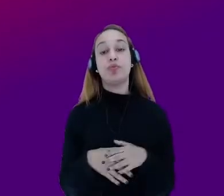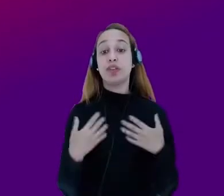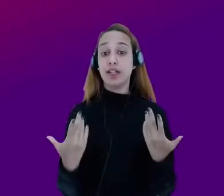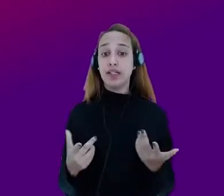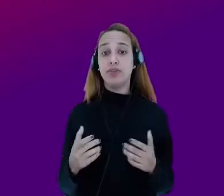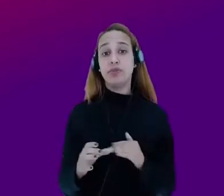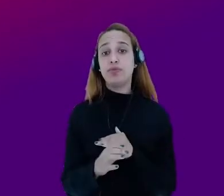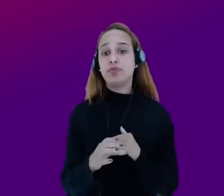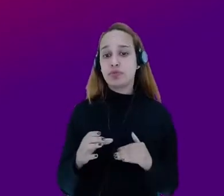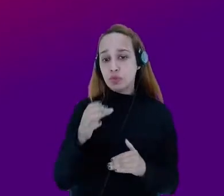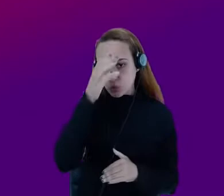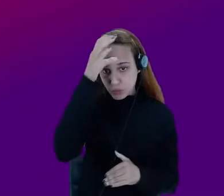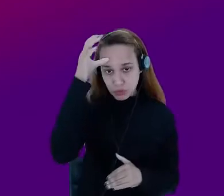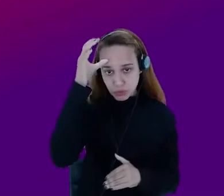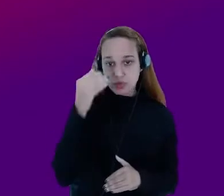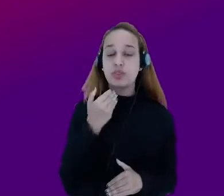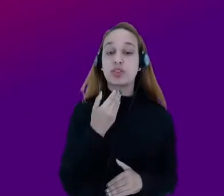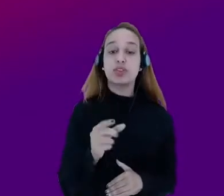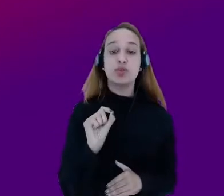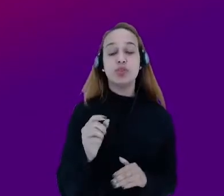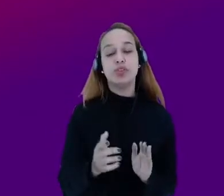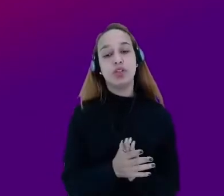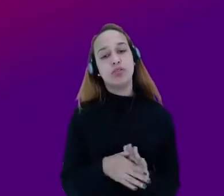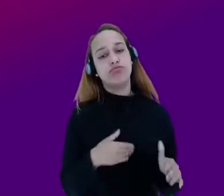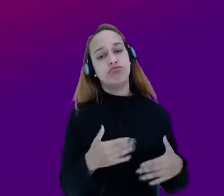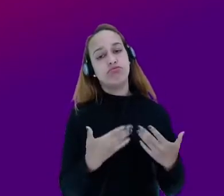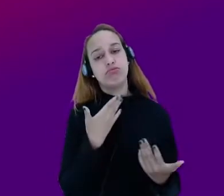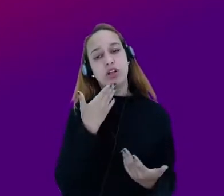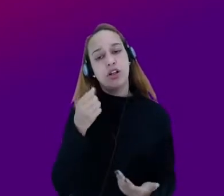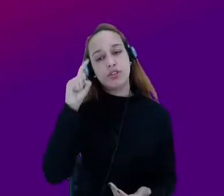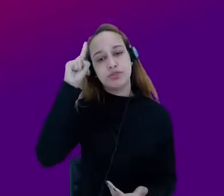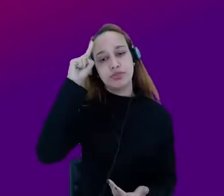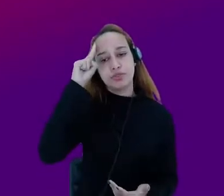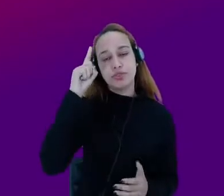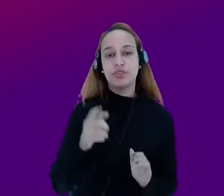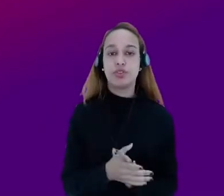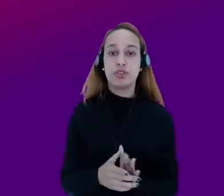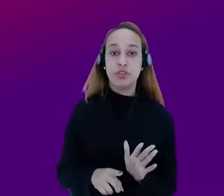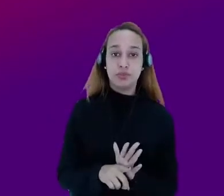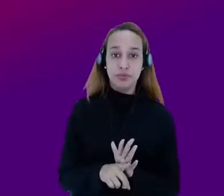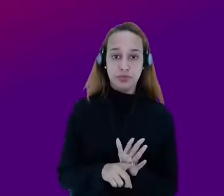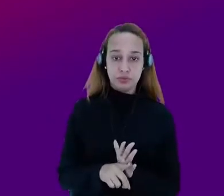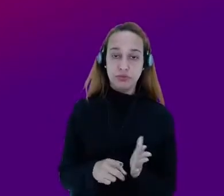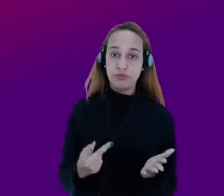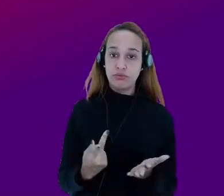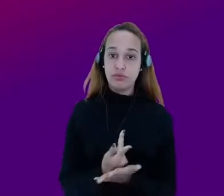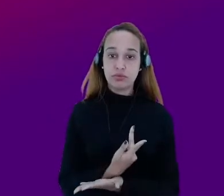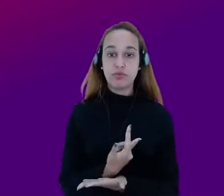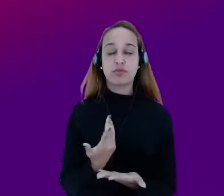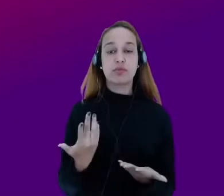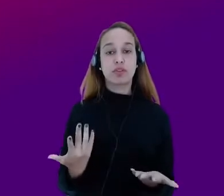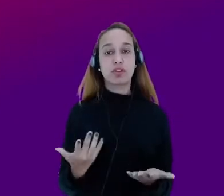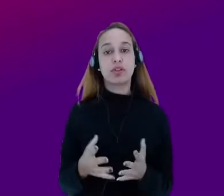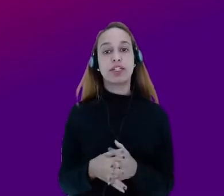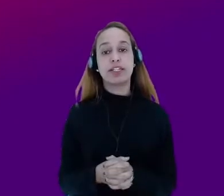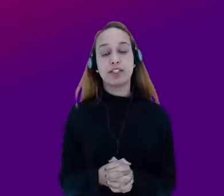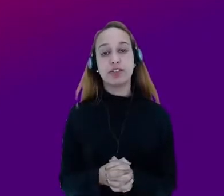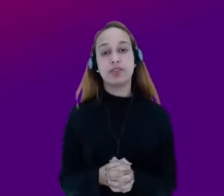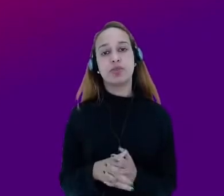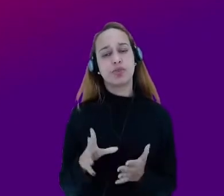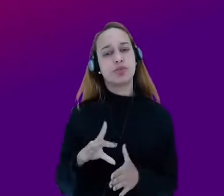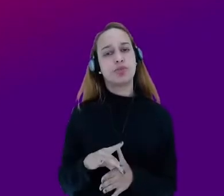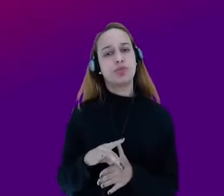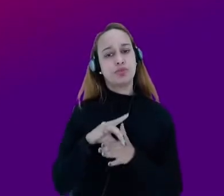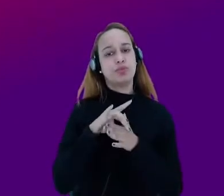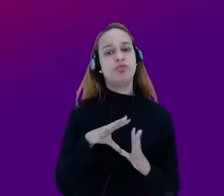espera que o serviço seja melhor a cada dia. Uma pesquisa realizada aqui com alguns CEOs do mundo inteiro revelou